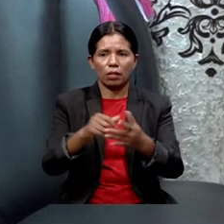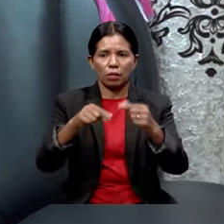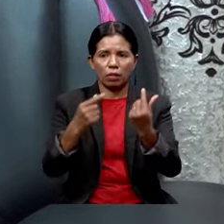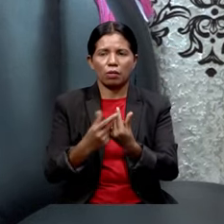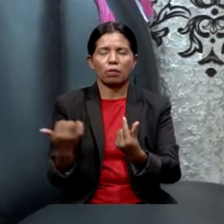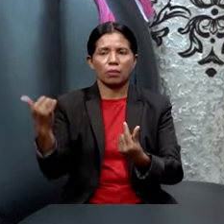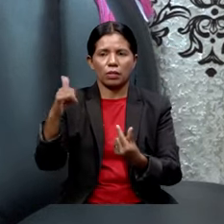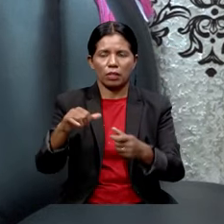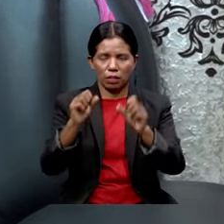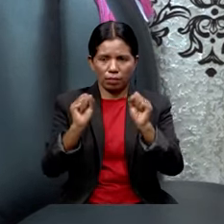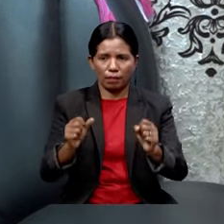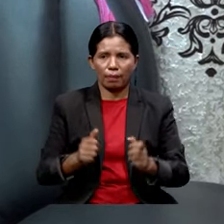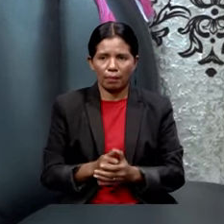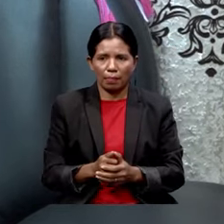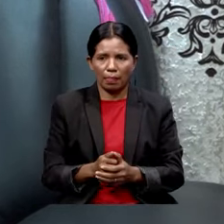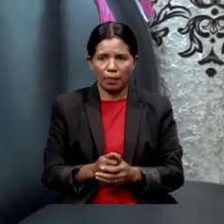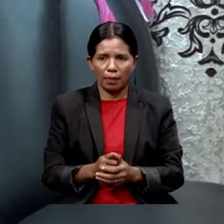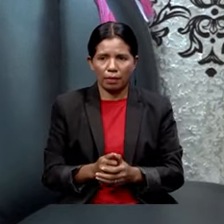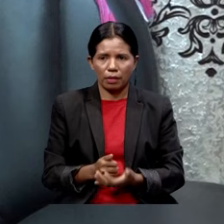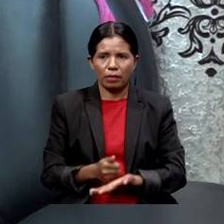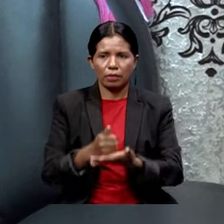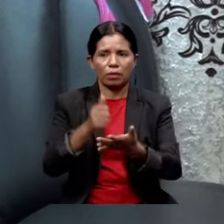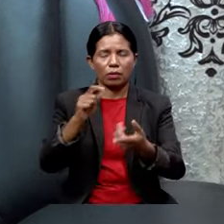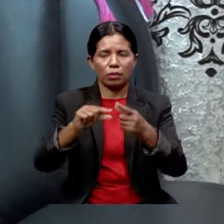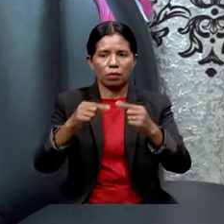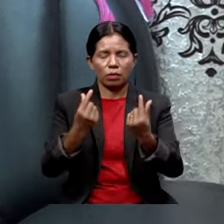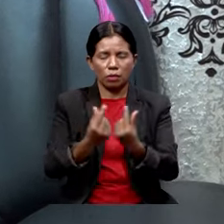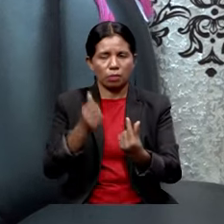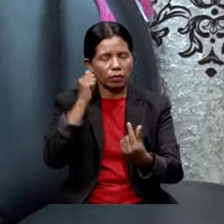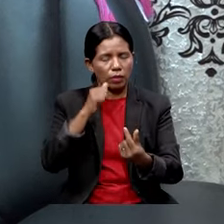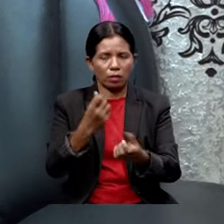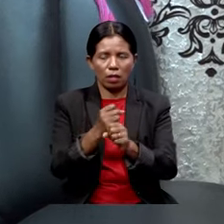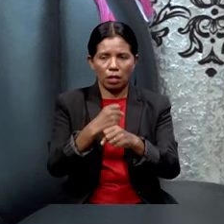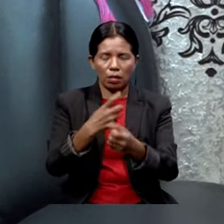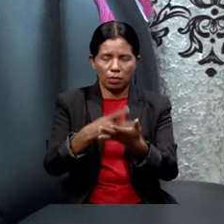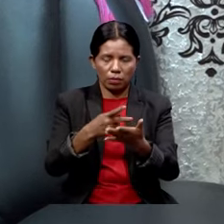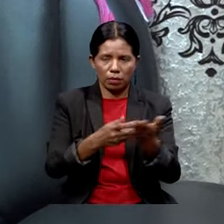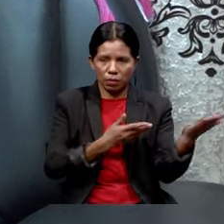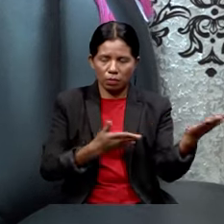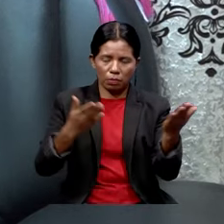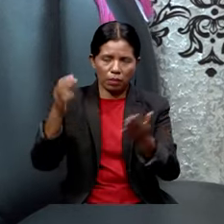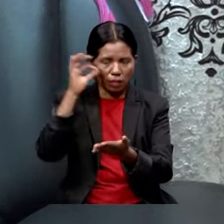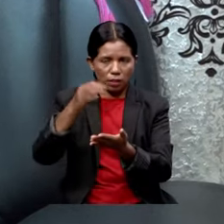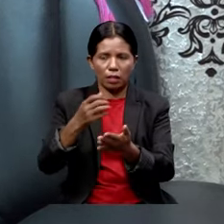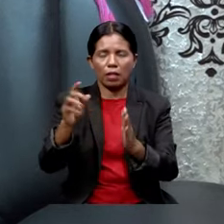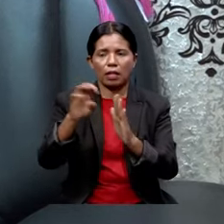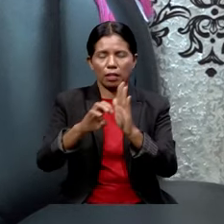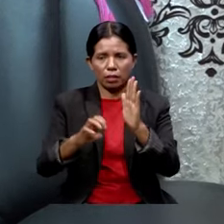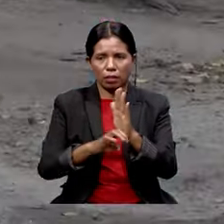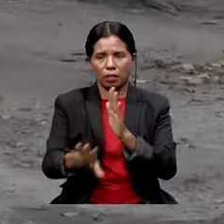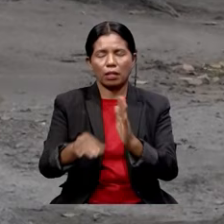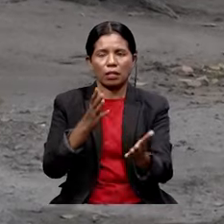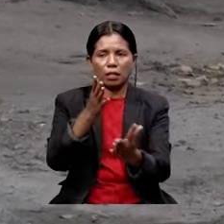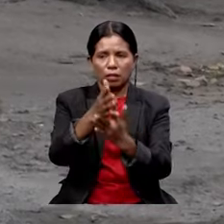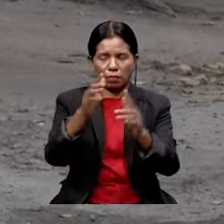tu bele ansa guia ka apoio grupo fet sira tal proposta no belo sa tu bele tama me secretário de estado de igualdade hoje bele reta na sesu